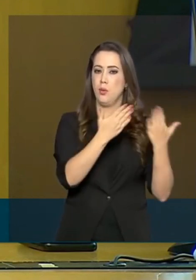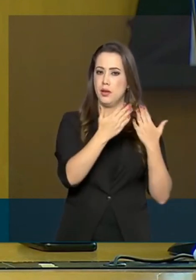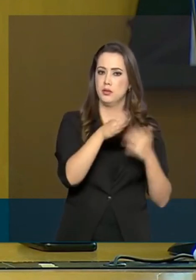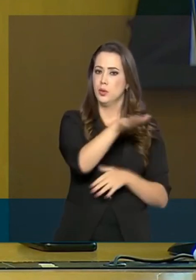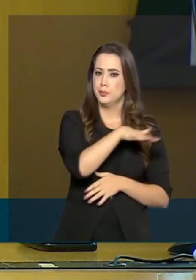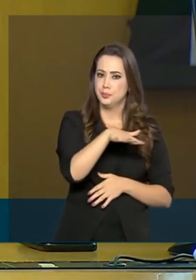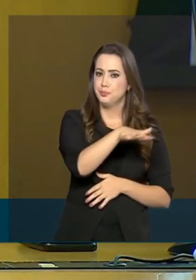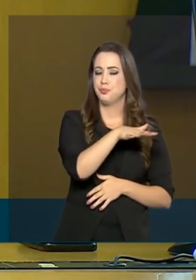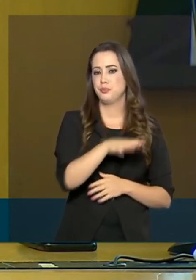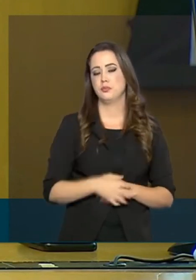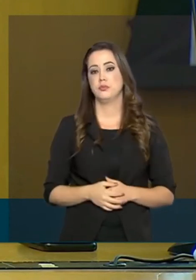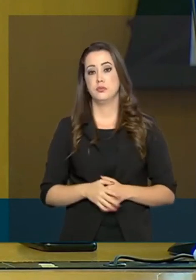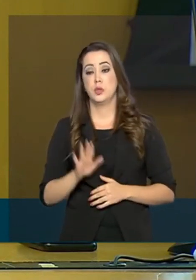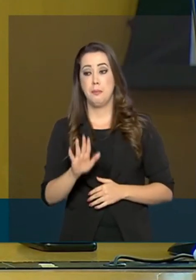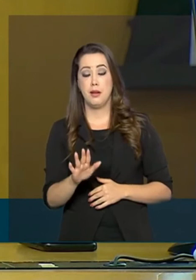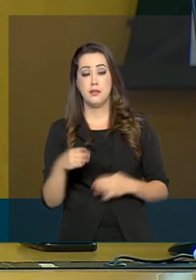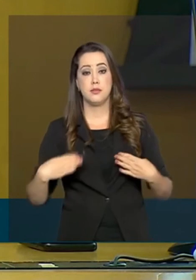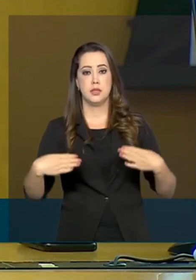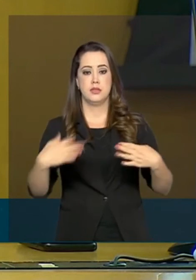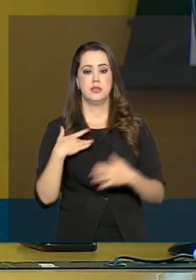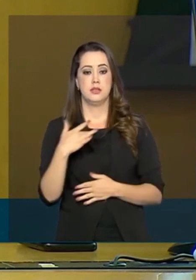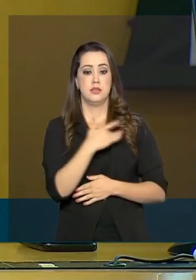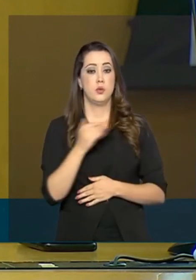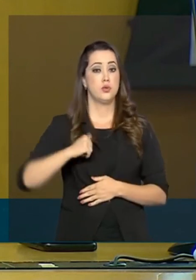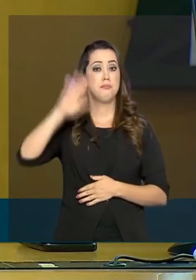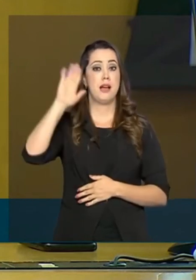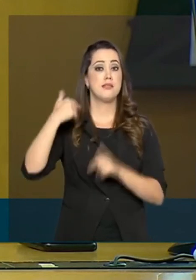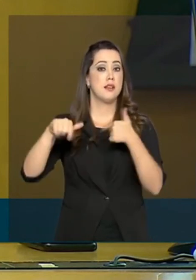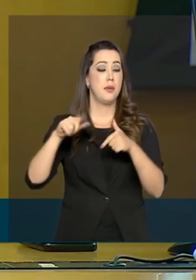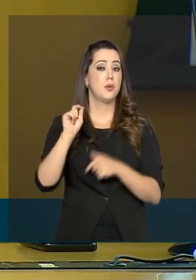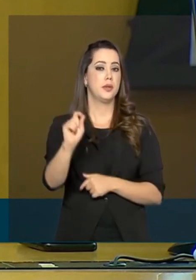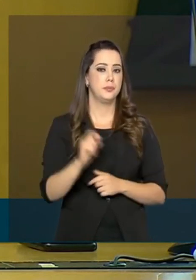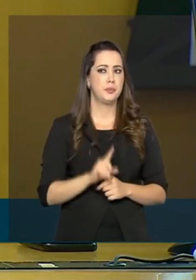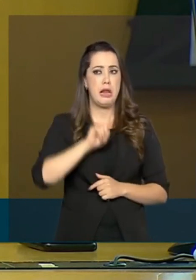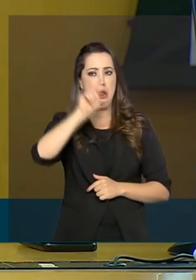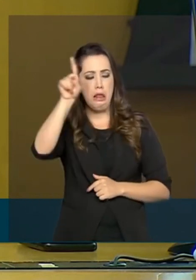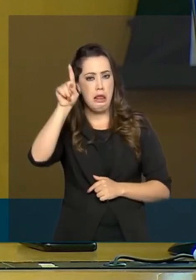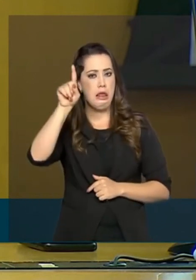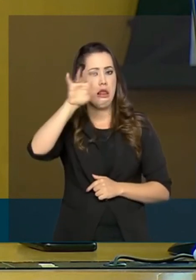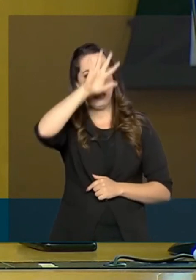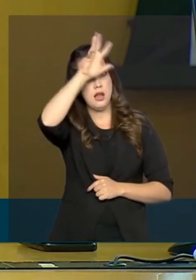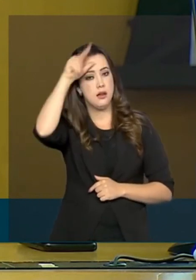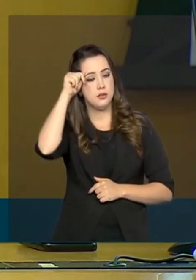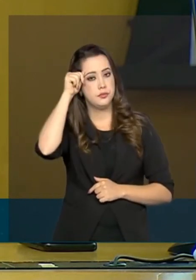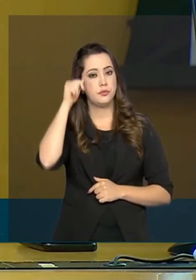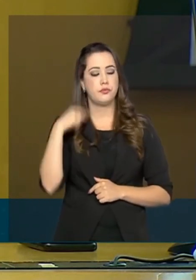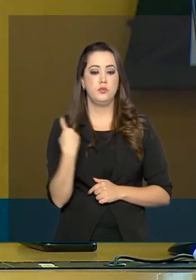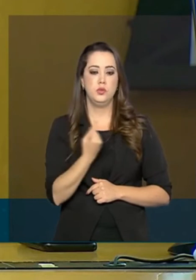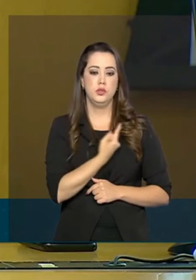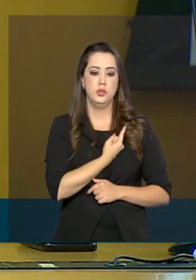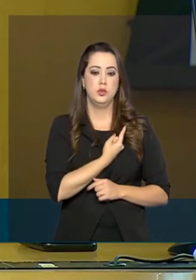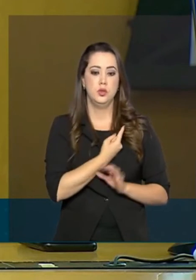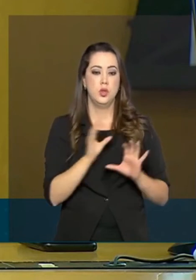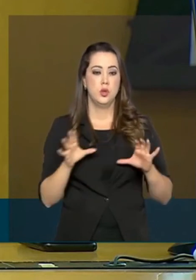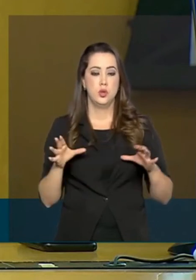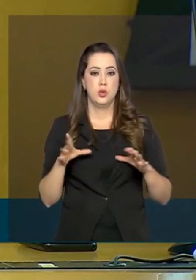geral. Mas o Ministério da Saúde fez mais. Lá no Amazonas, nós colocamos um pessoal da área